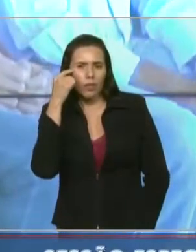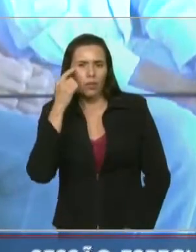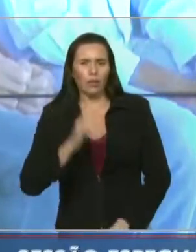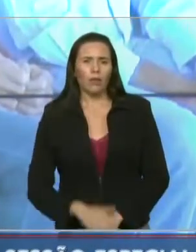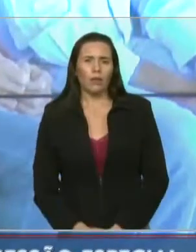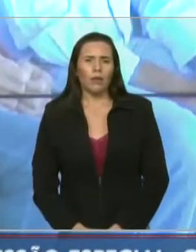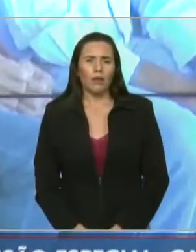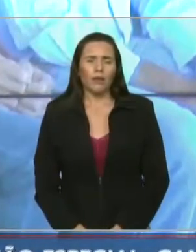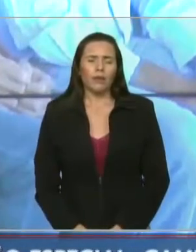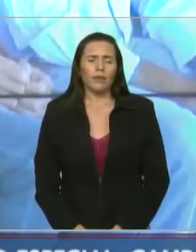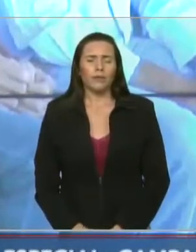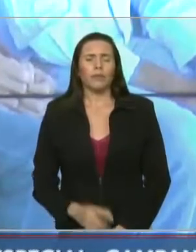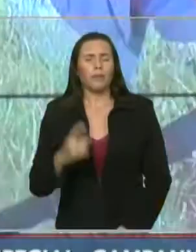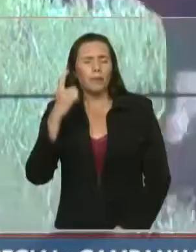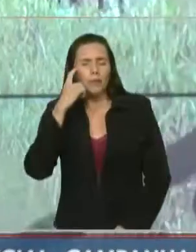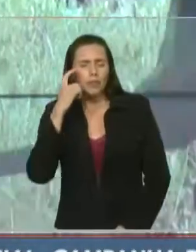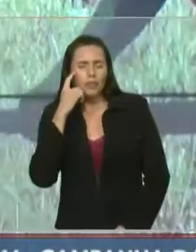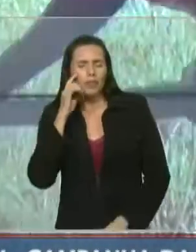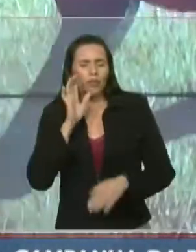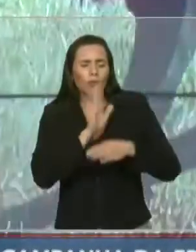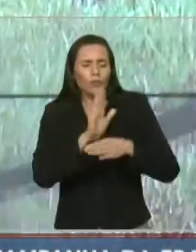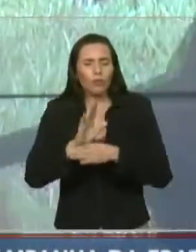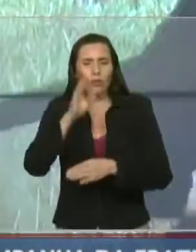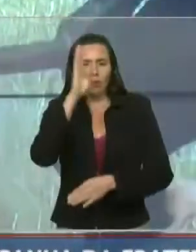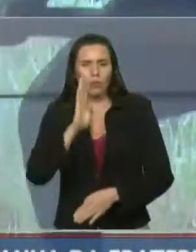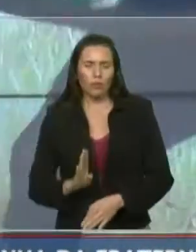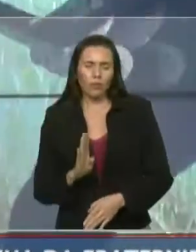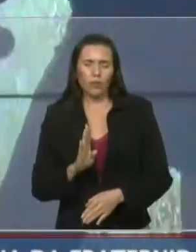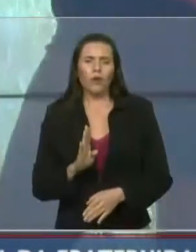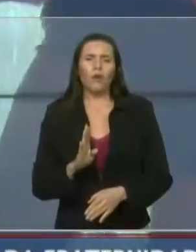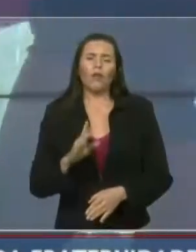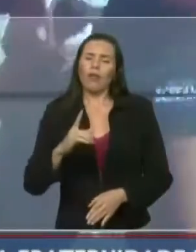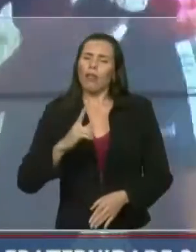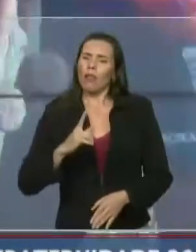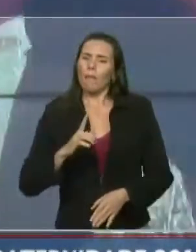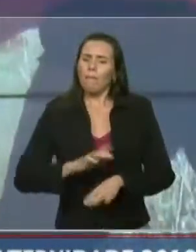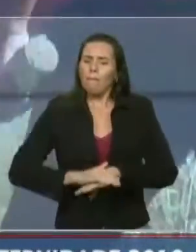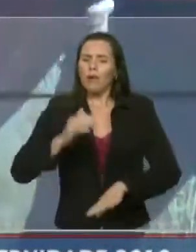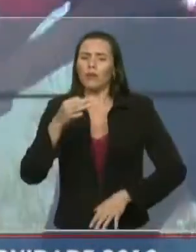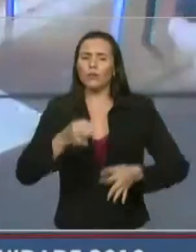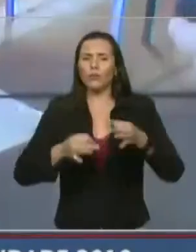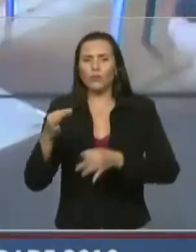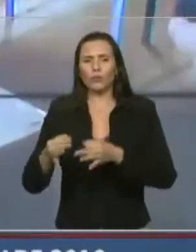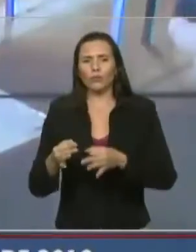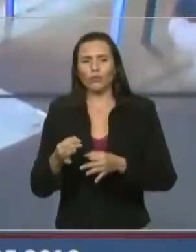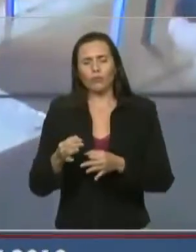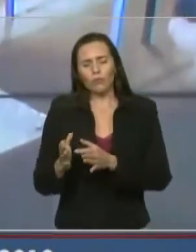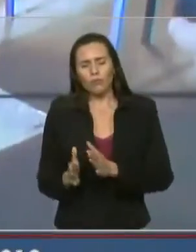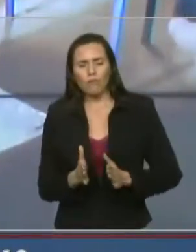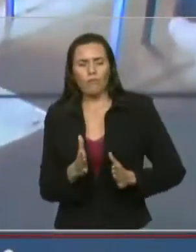um Brasil mais justo, mais fraterno, baseado no direito e na justiça.